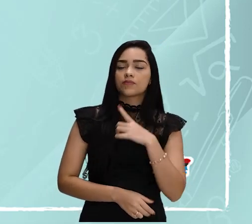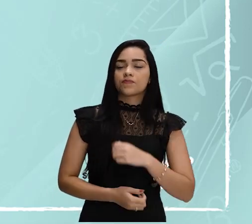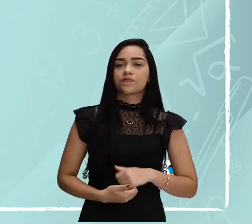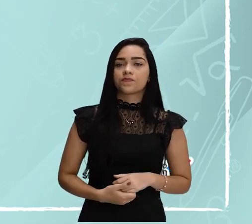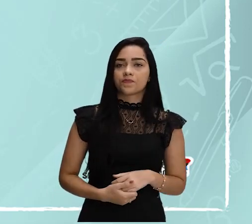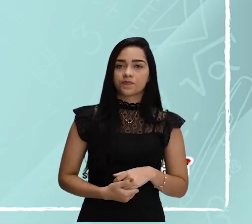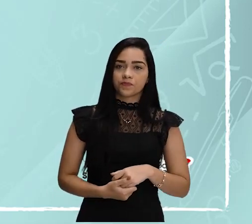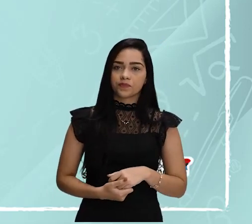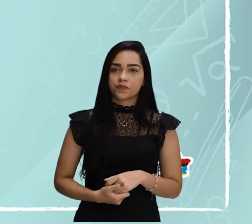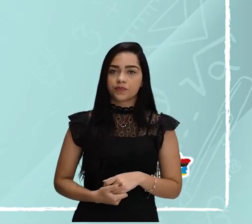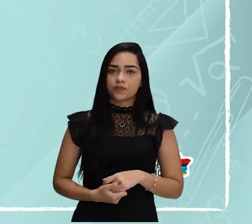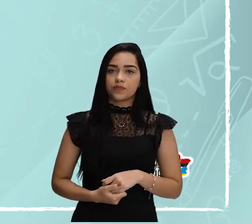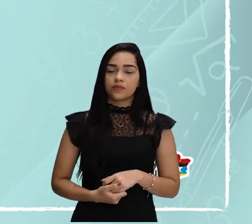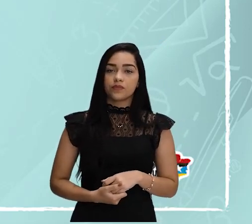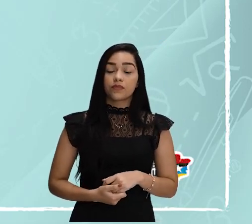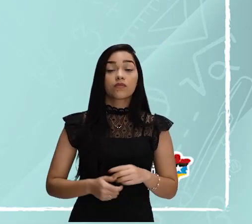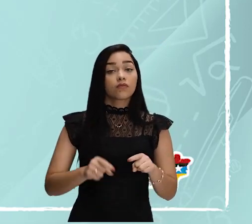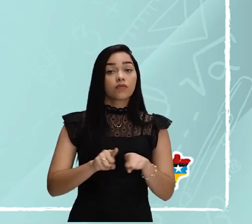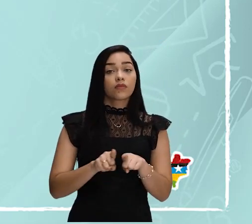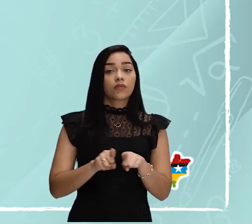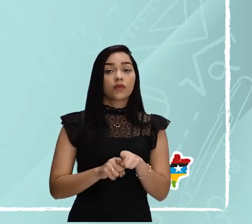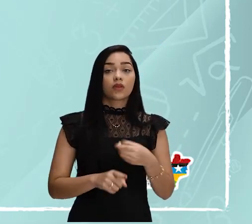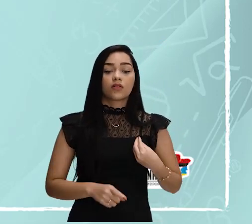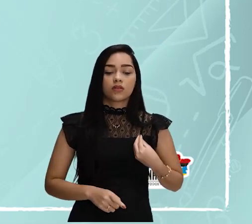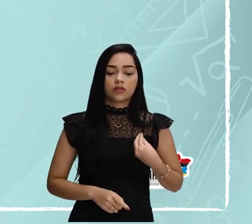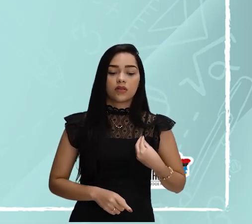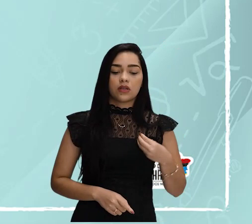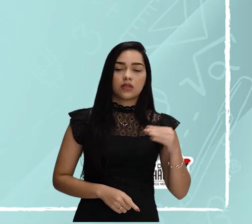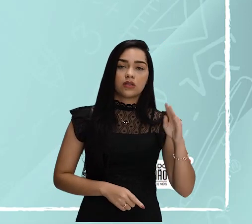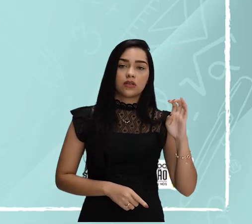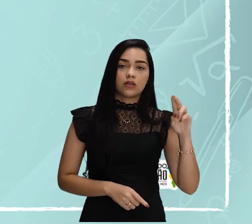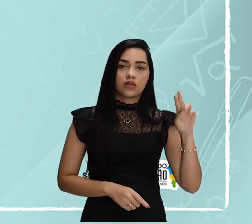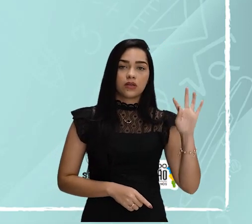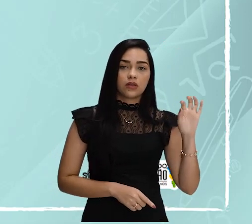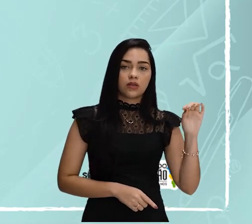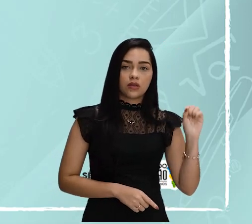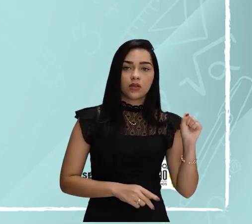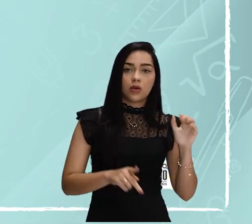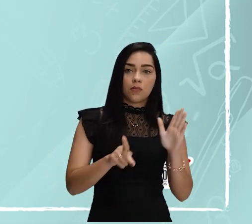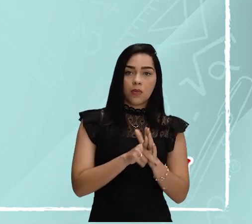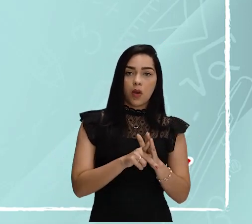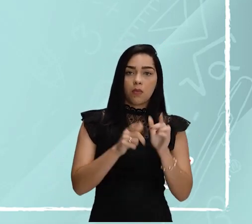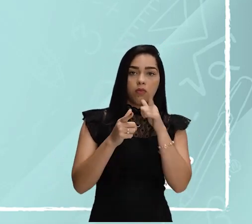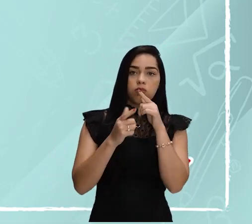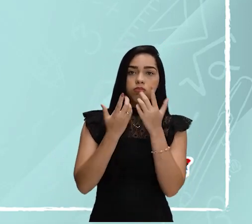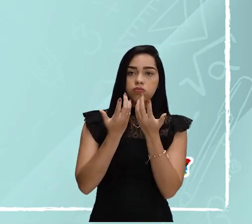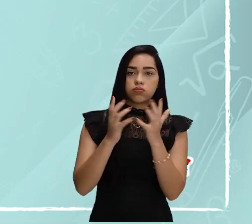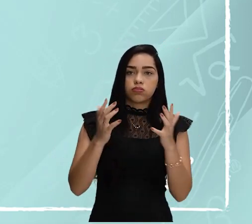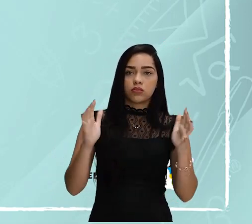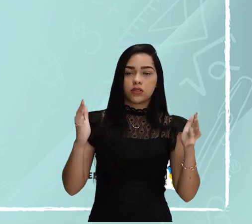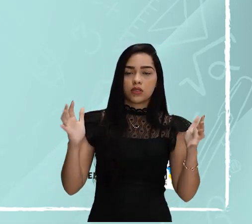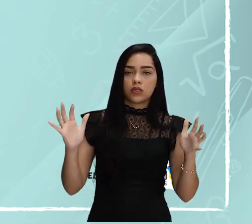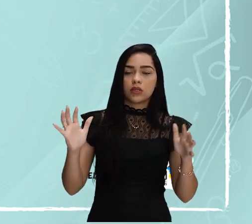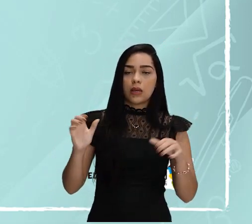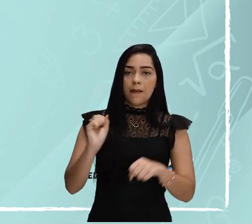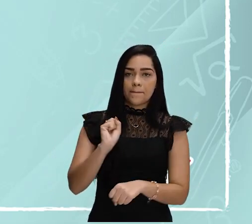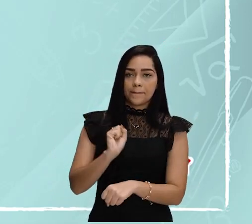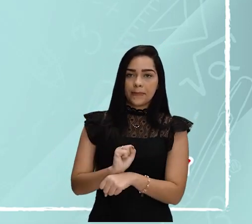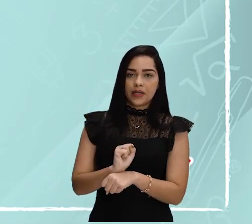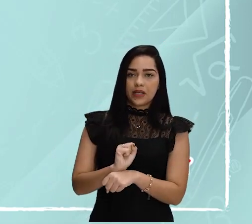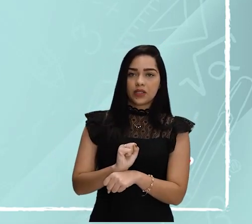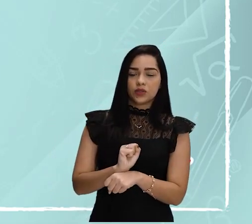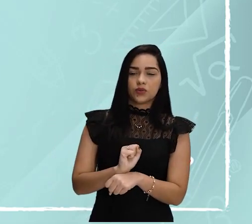marinho. E os seres bentônicos, eu já falei, são aqueles que ficam no leito do mar ou fixos